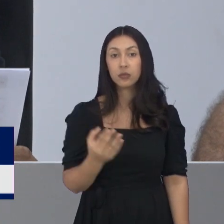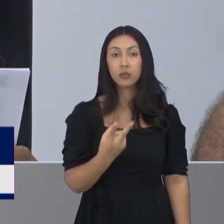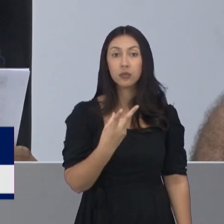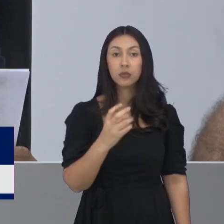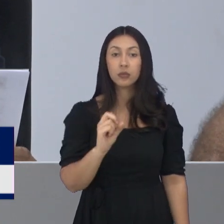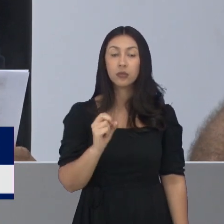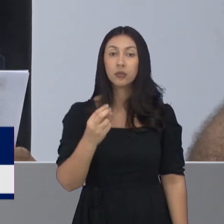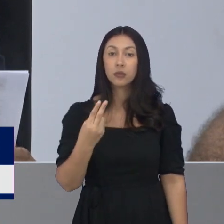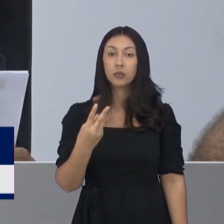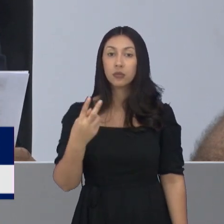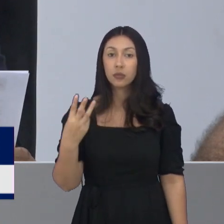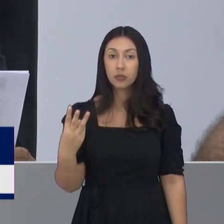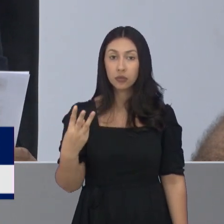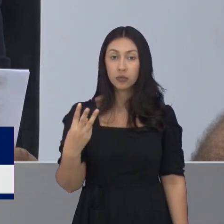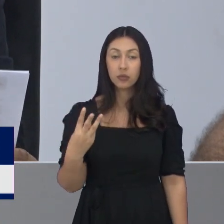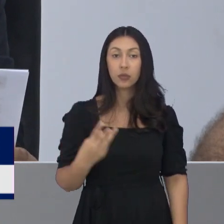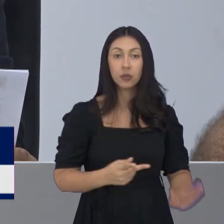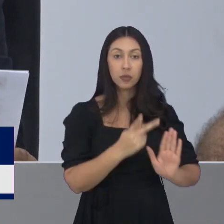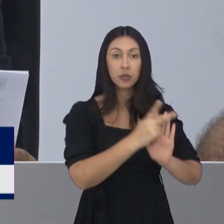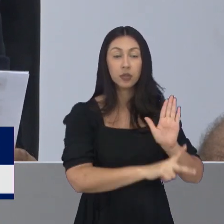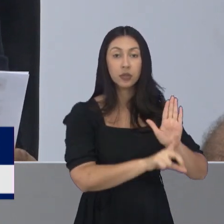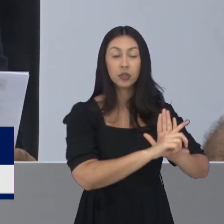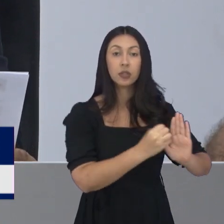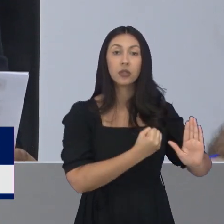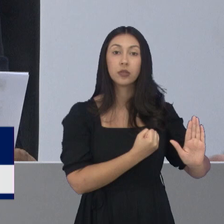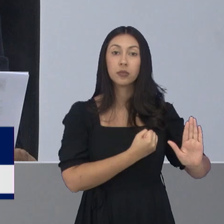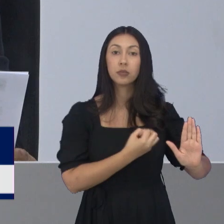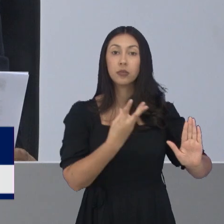13488/2023, projeto de lei número